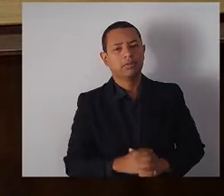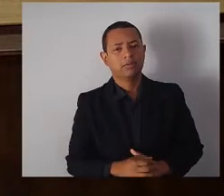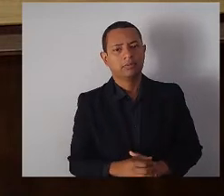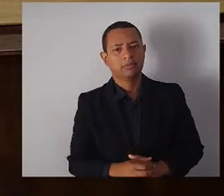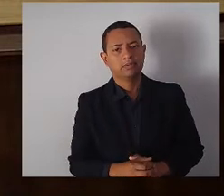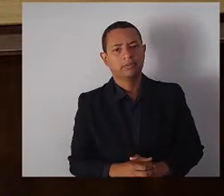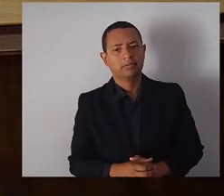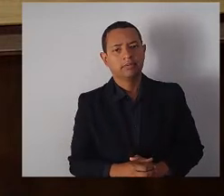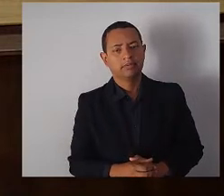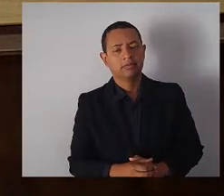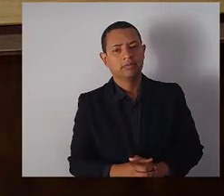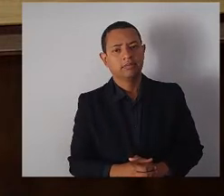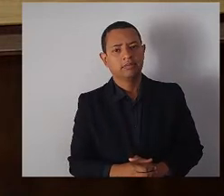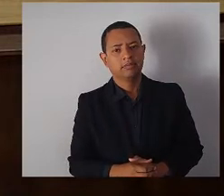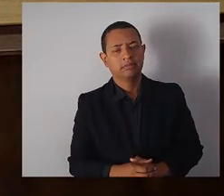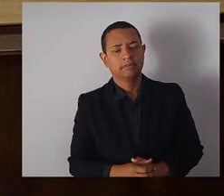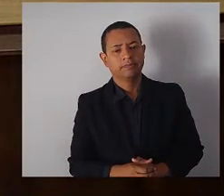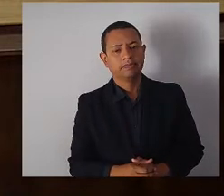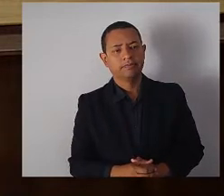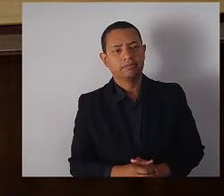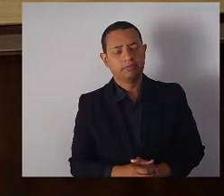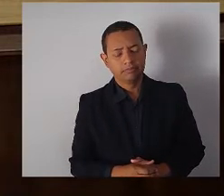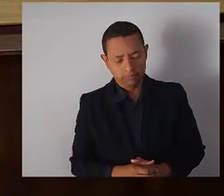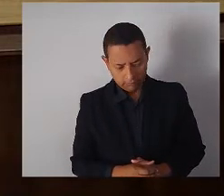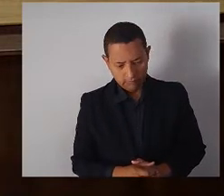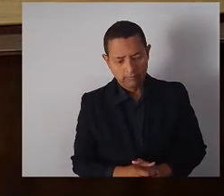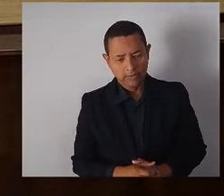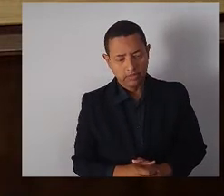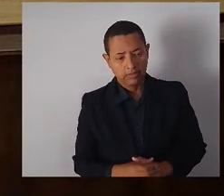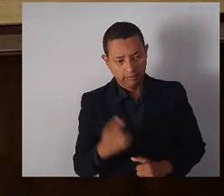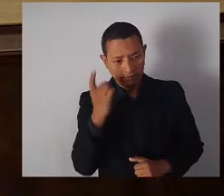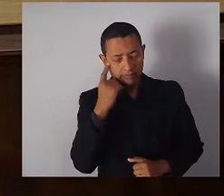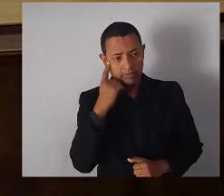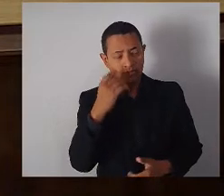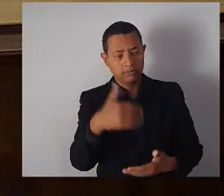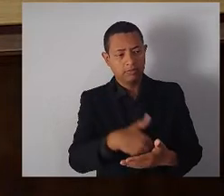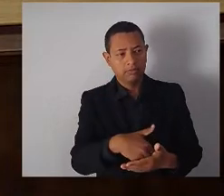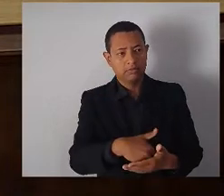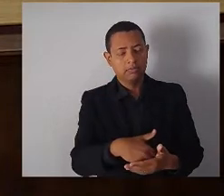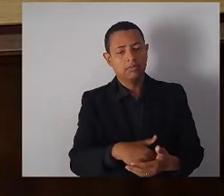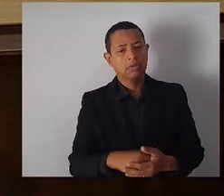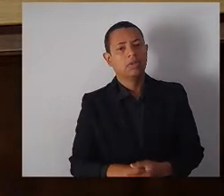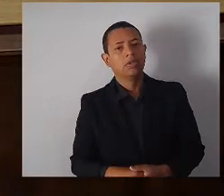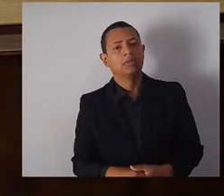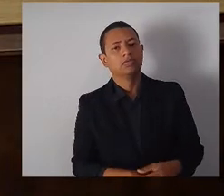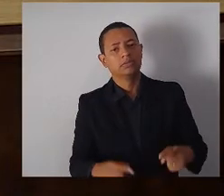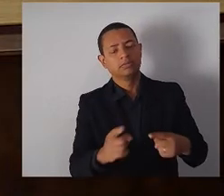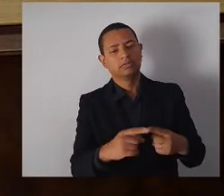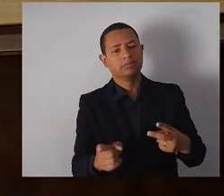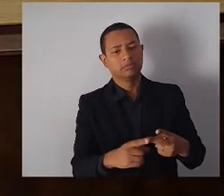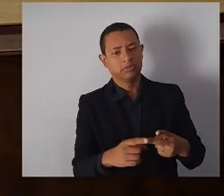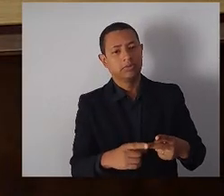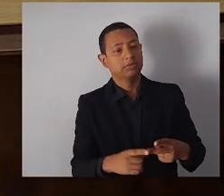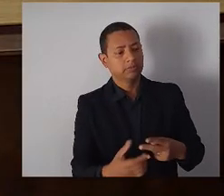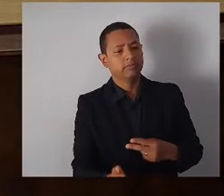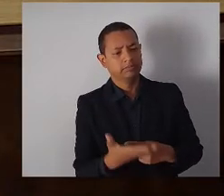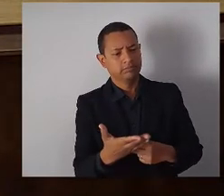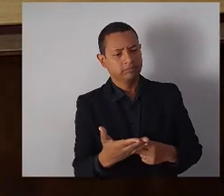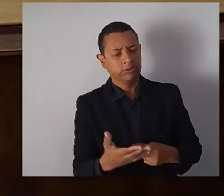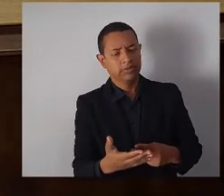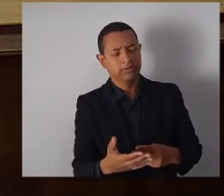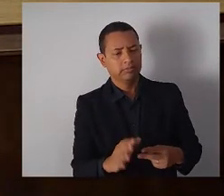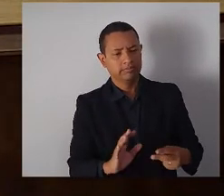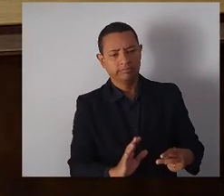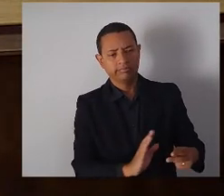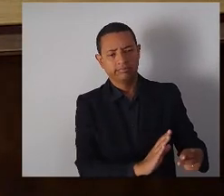votos, portanto, em relação às duas preliminares. Preliminar de litígio pendência, que foi rejeitada por Vossa Excelência, e a segunda preliminar, preliminar